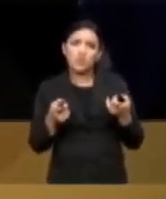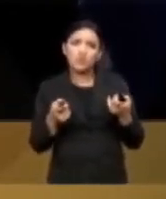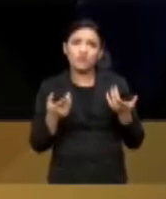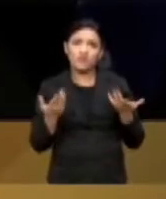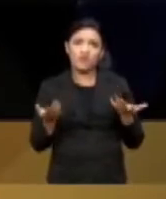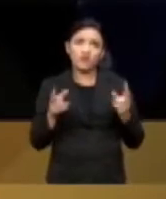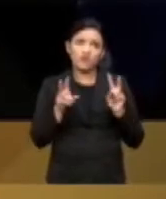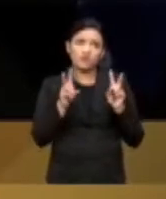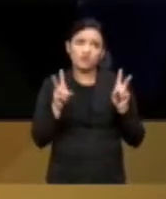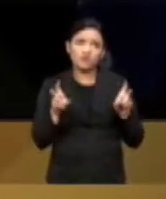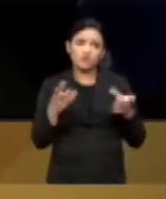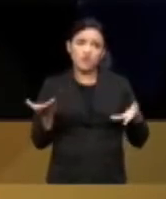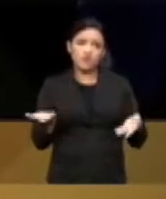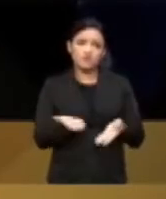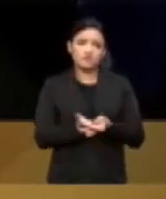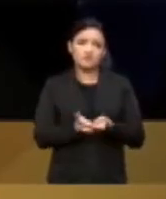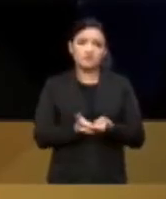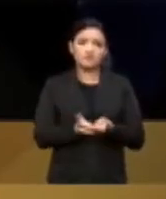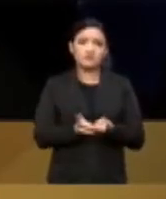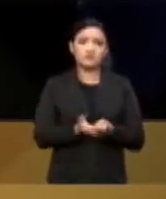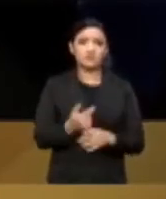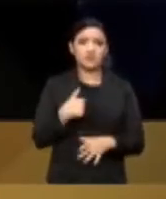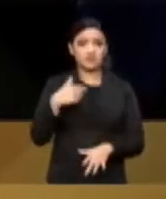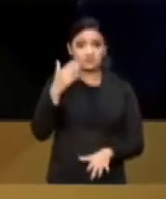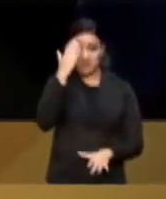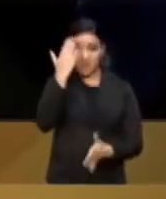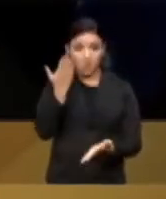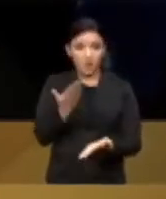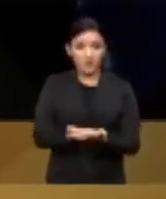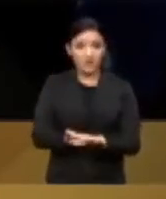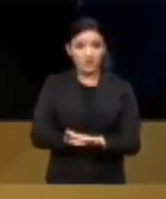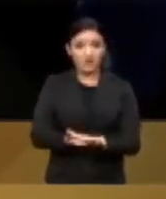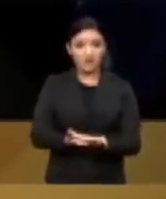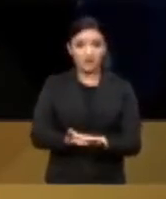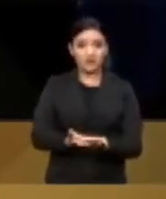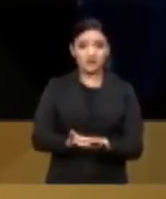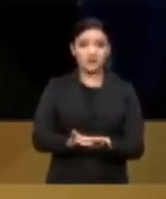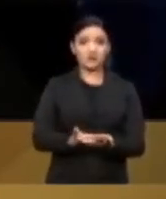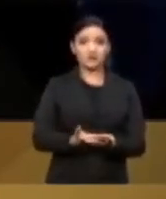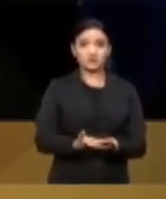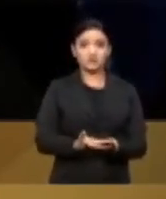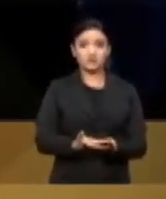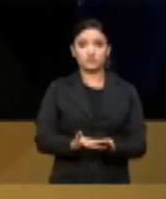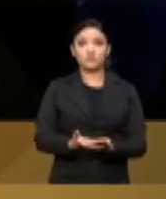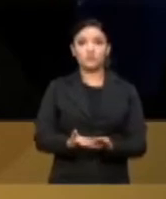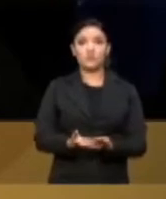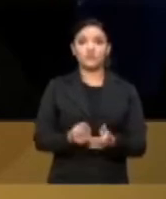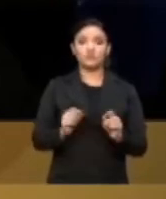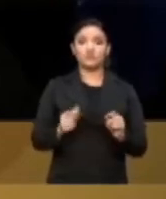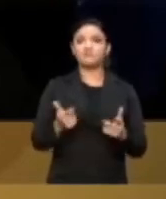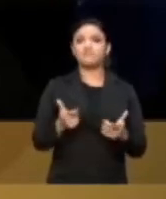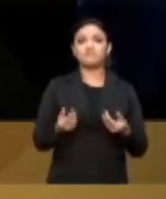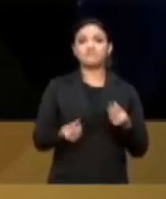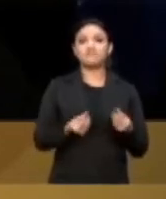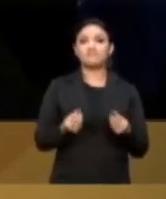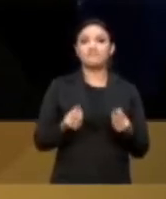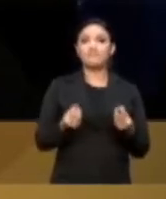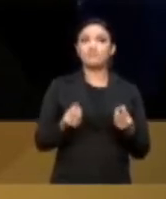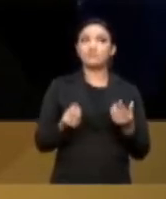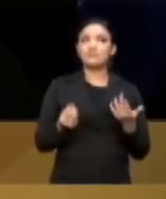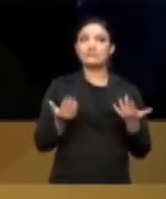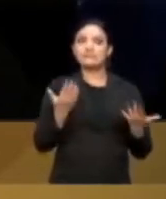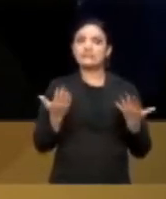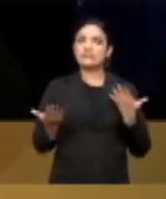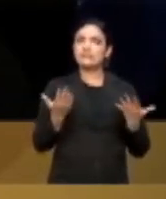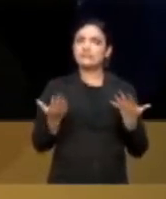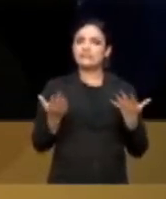ação, creio que já não se vislumbra tamanha perplexidade.